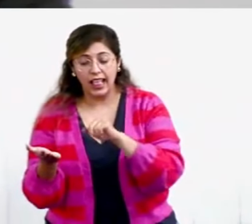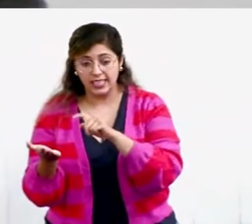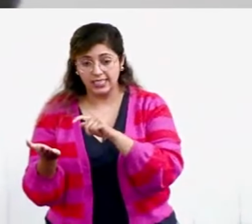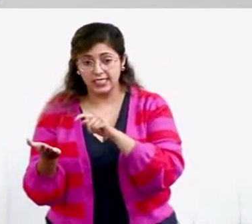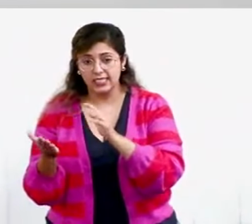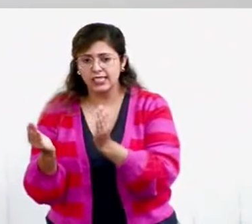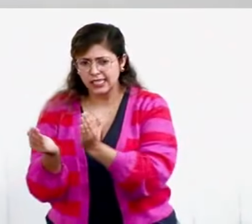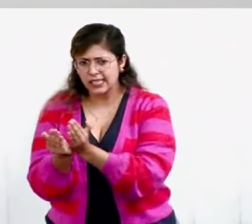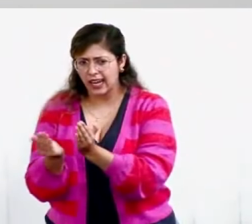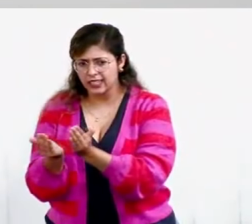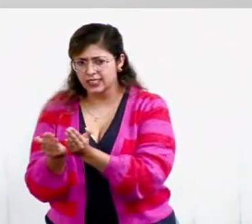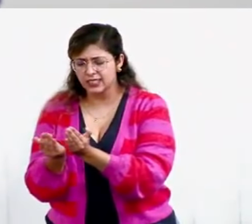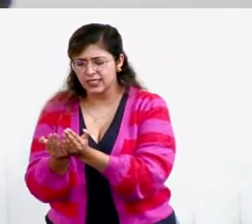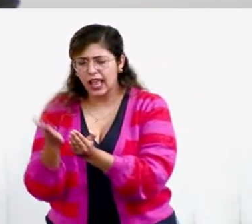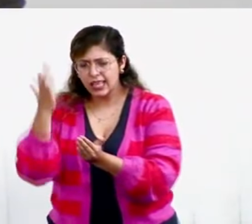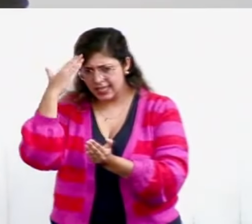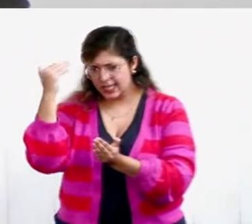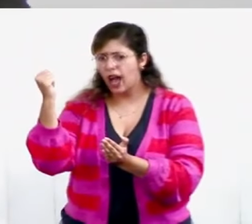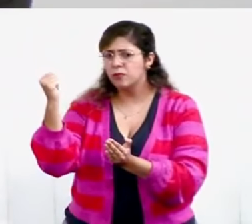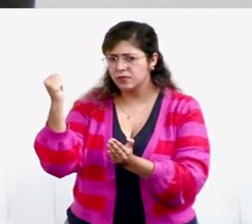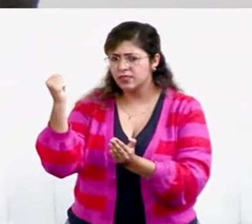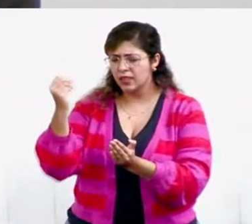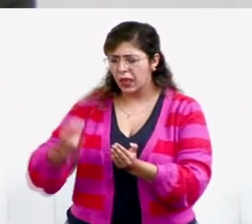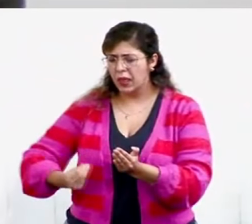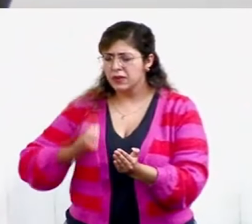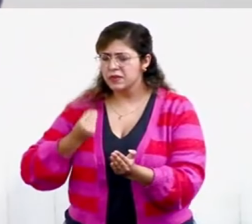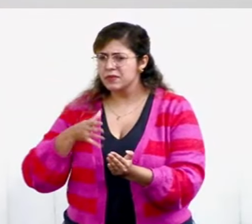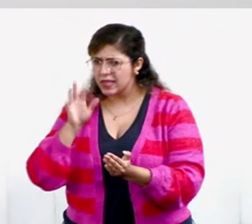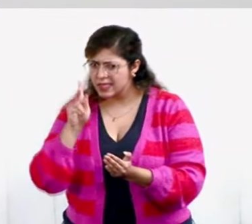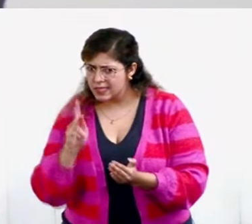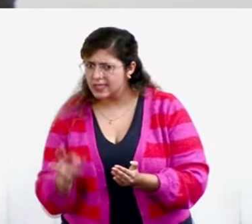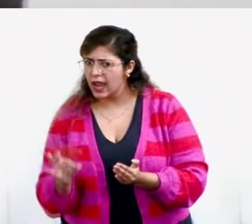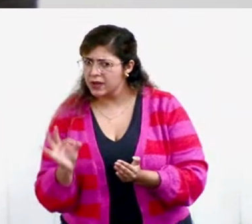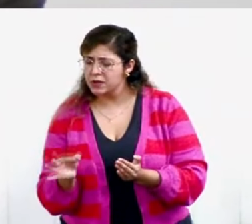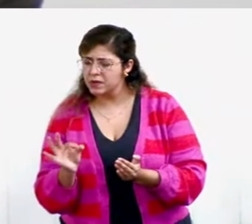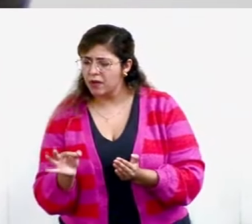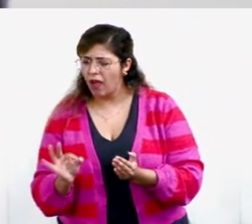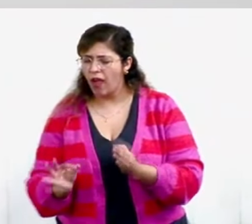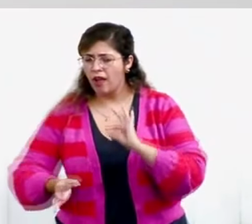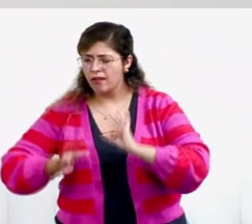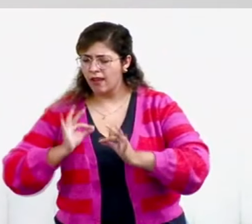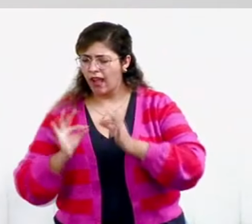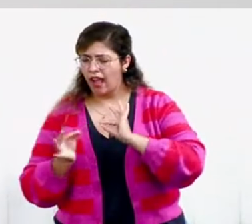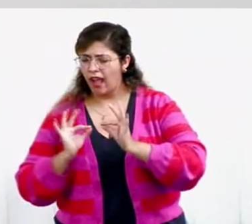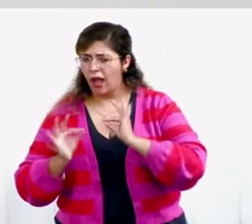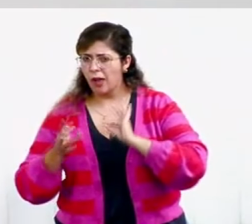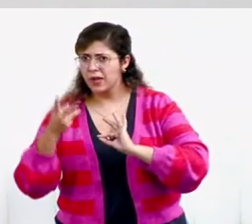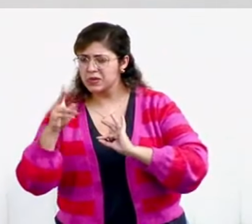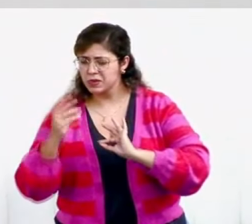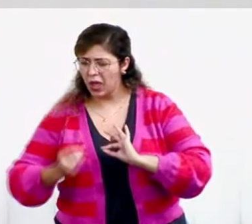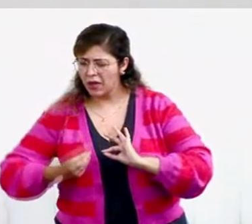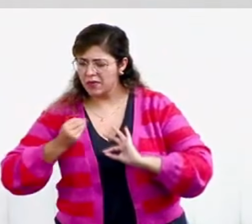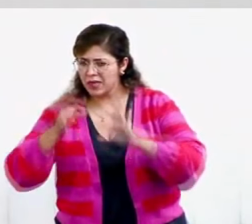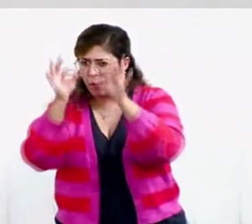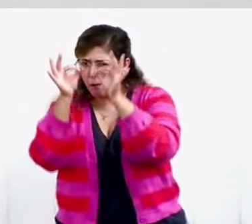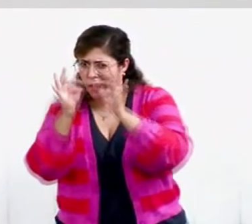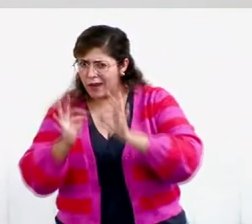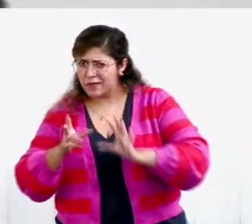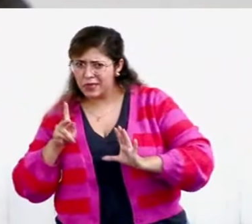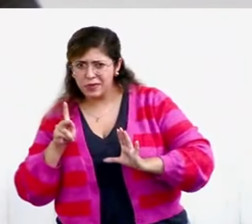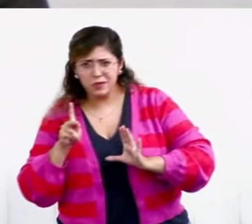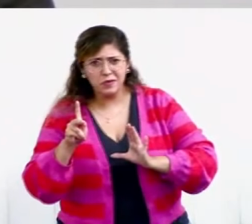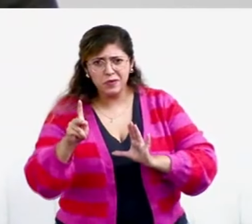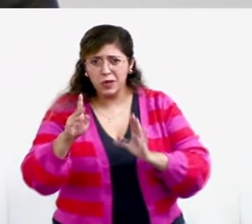vocês podem viver, que vai trazer aperfeiçoamento, que vai fazer vocês perfeitos varões em